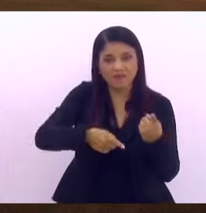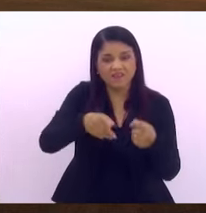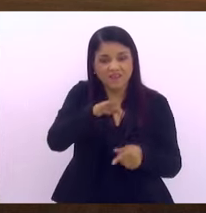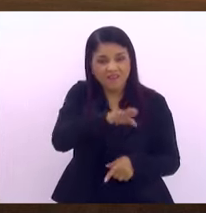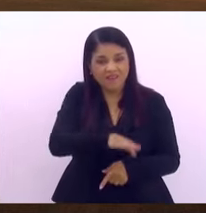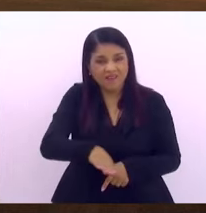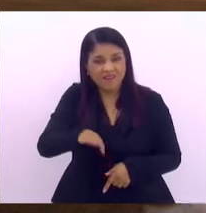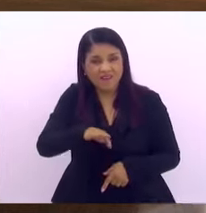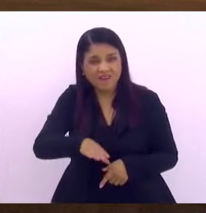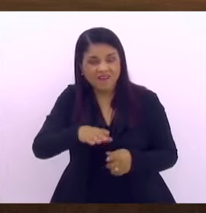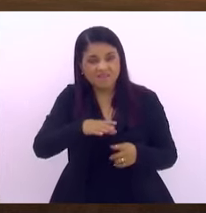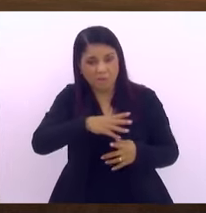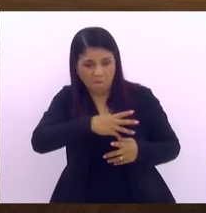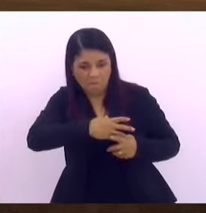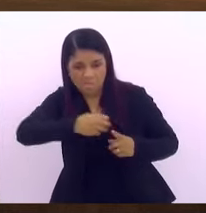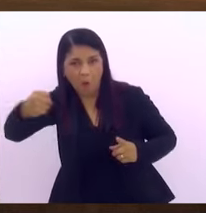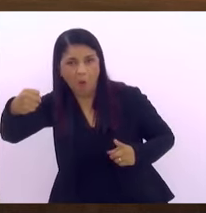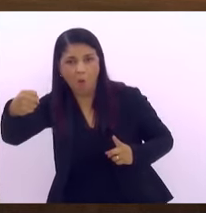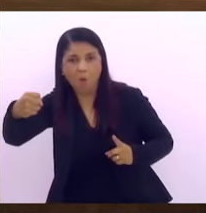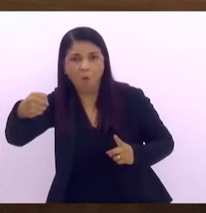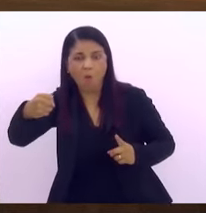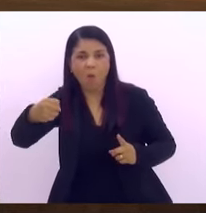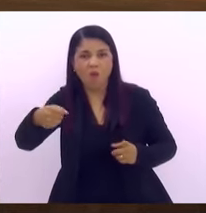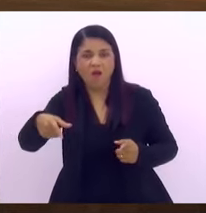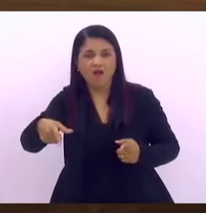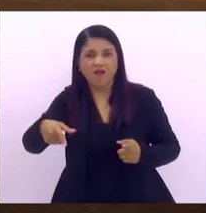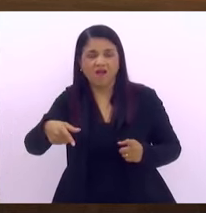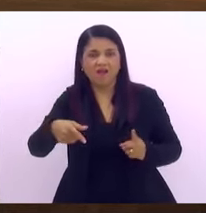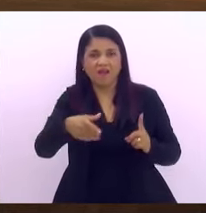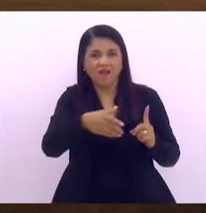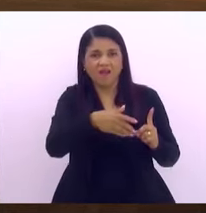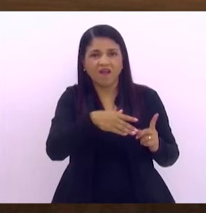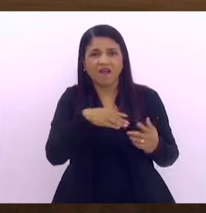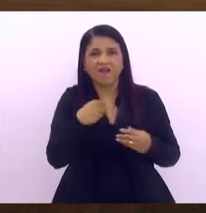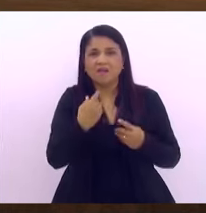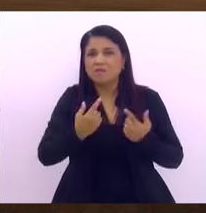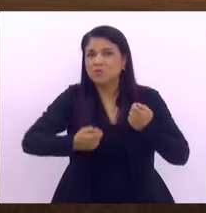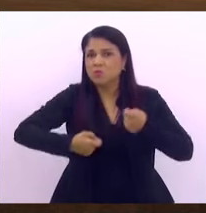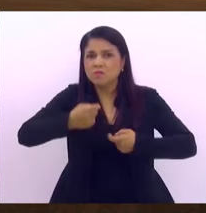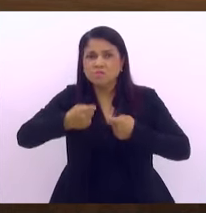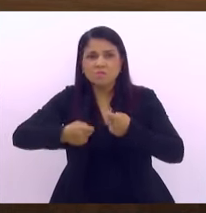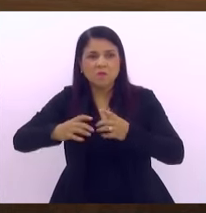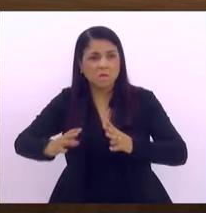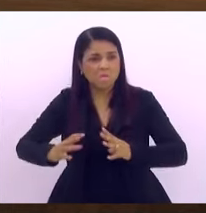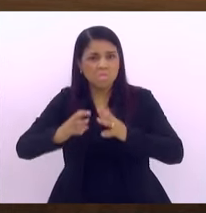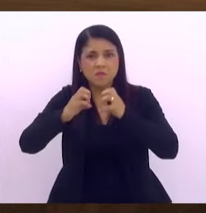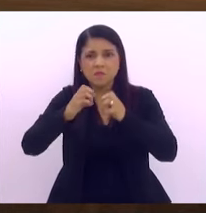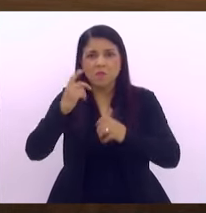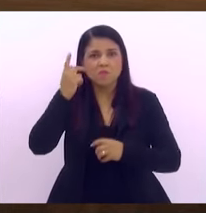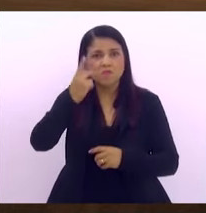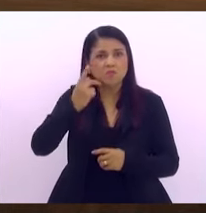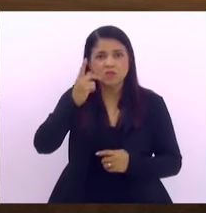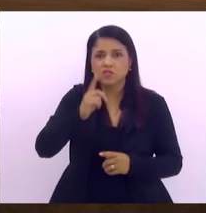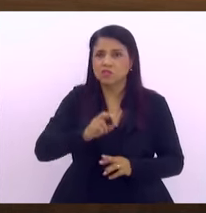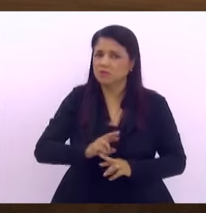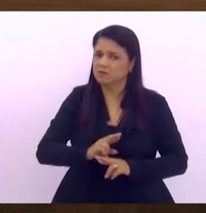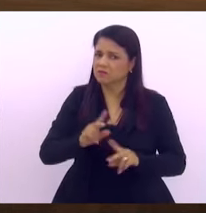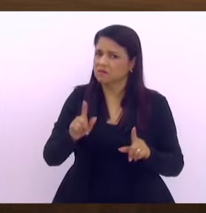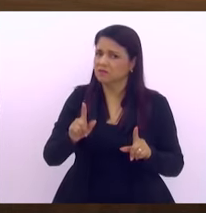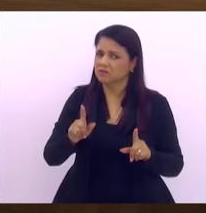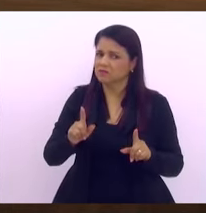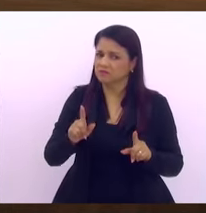crianças estão sendo levadas. Isso não é uma briga política, isso não é um conflito político entre nações, não,